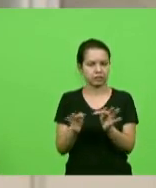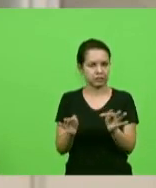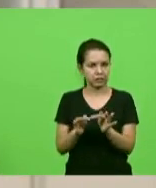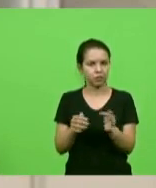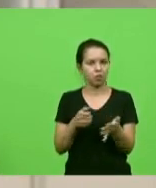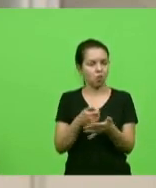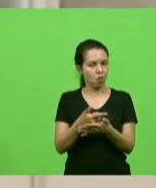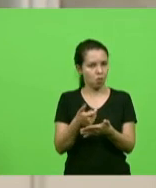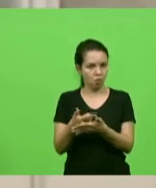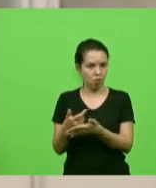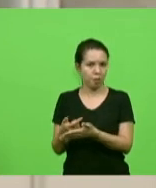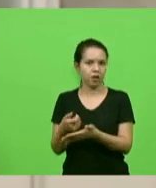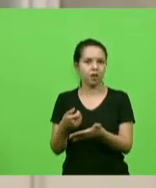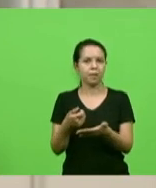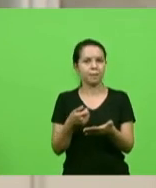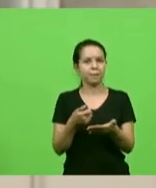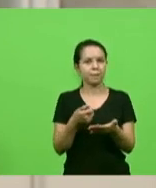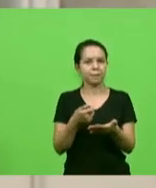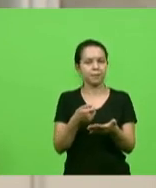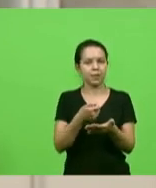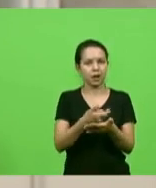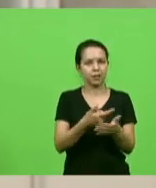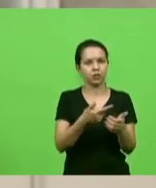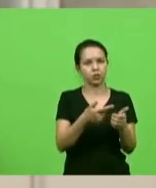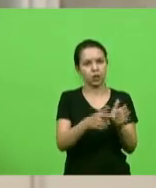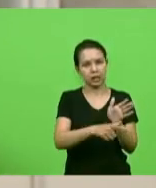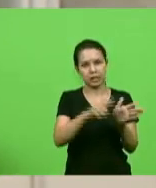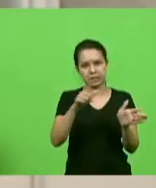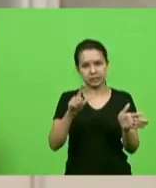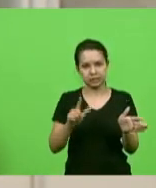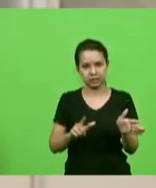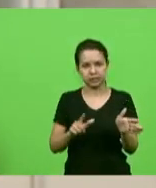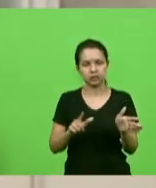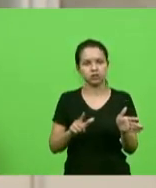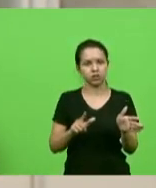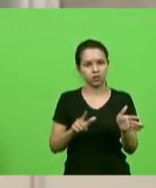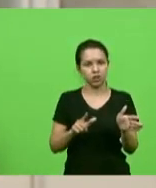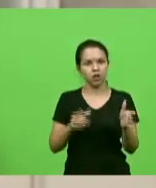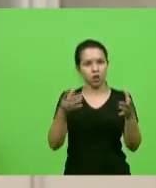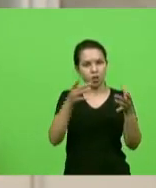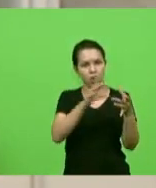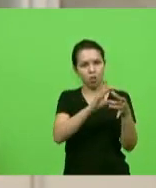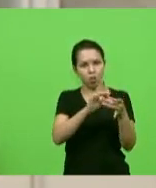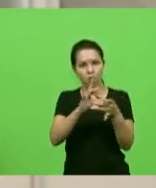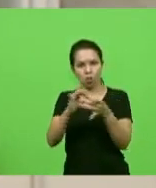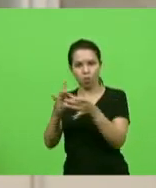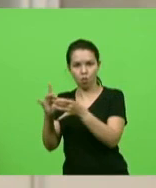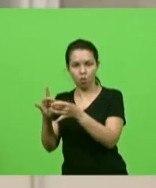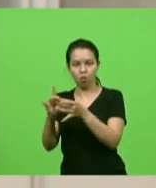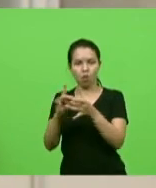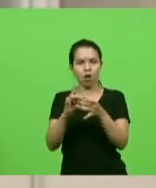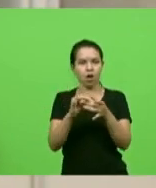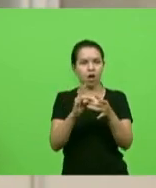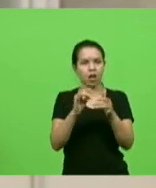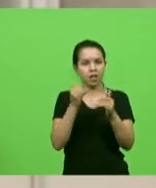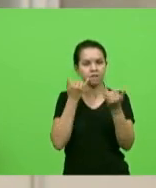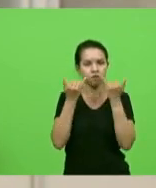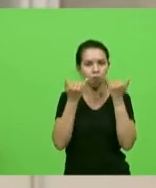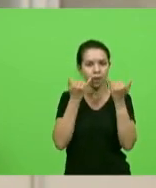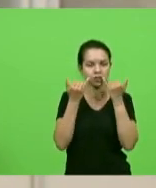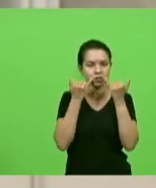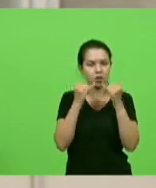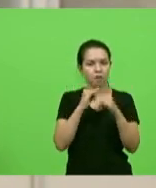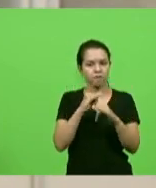pagamento antecipado Porém na contextualização foi passada a informação de que o